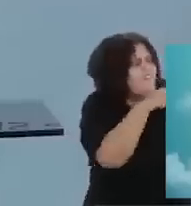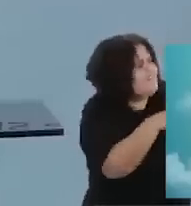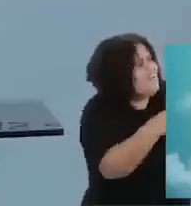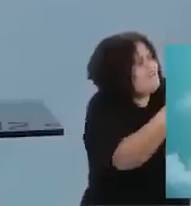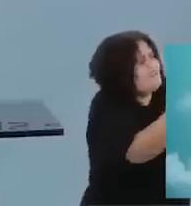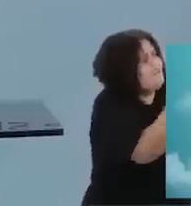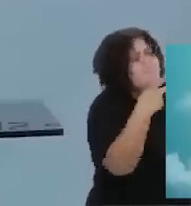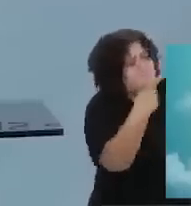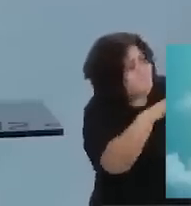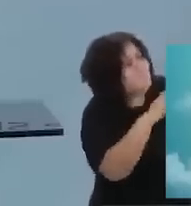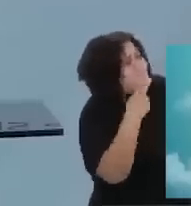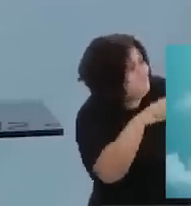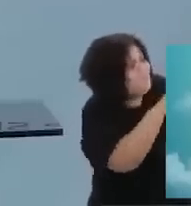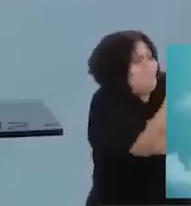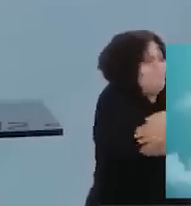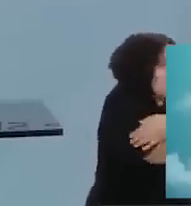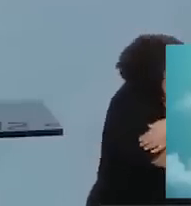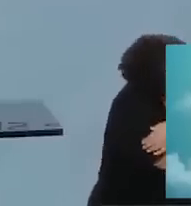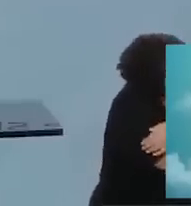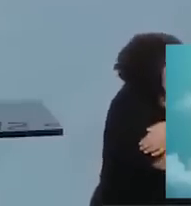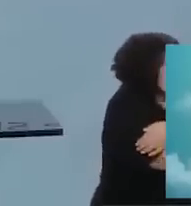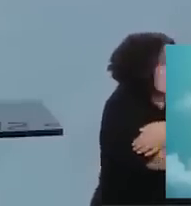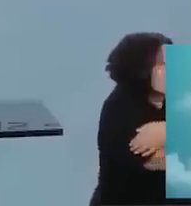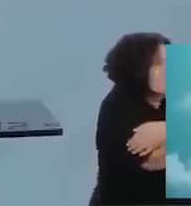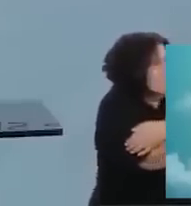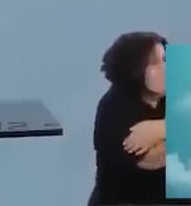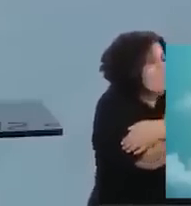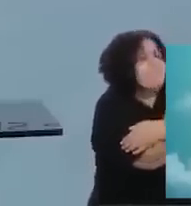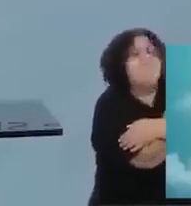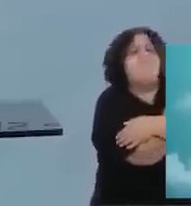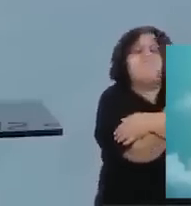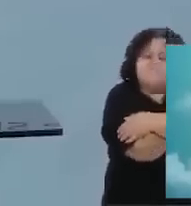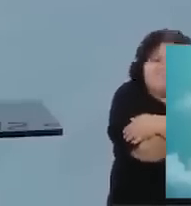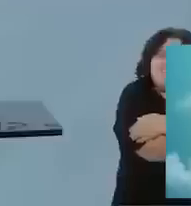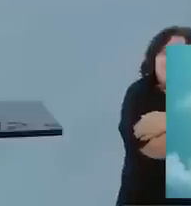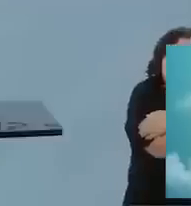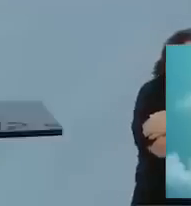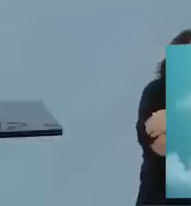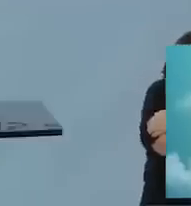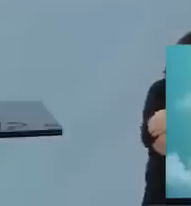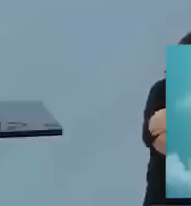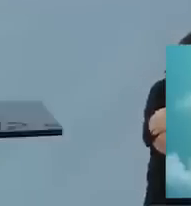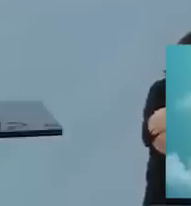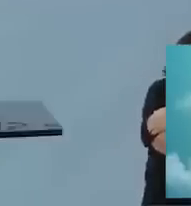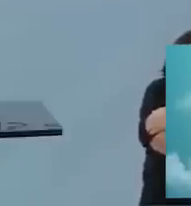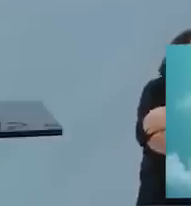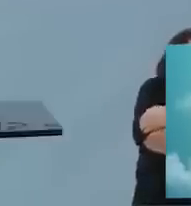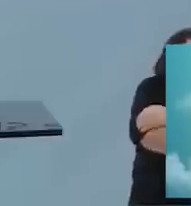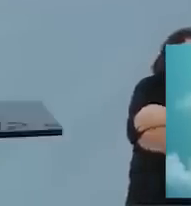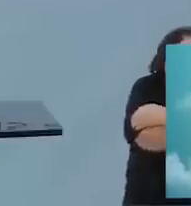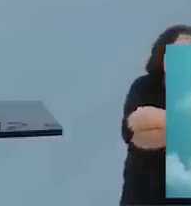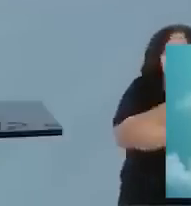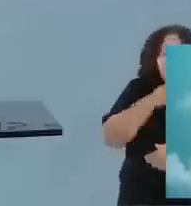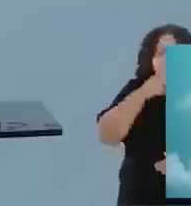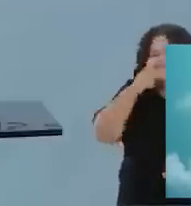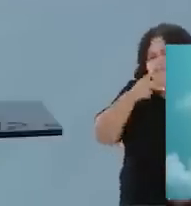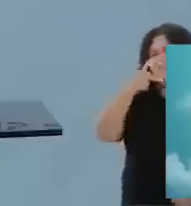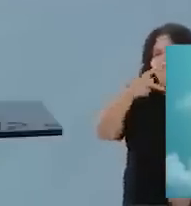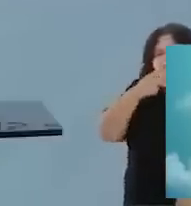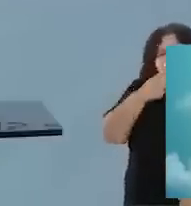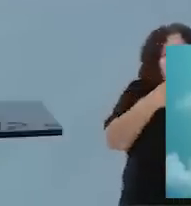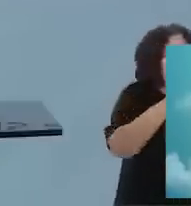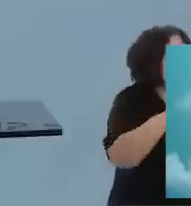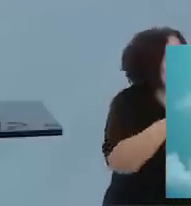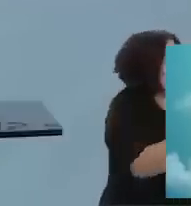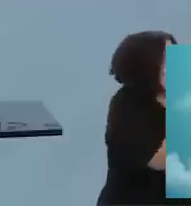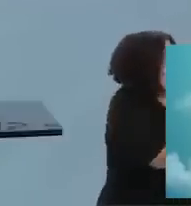está me abraçando? Eu estou lhe abraçando. Estou lhe abraçando. E ele me disse, pois